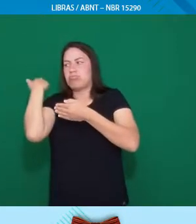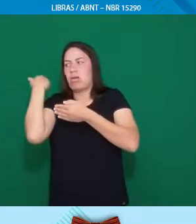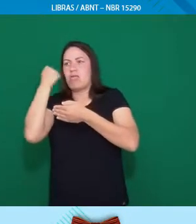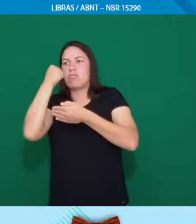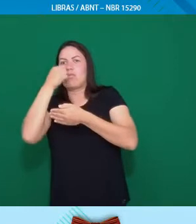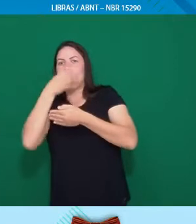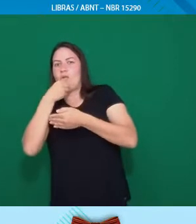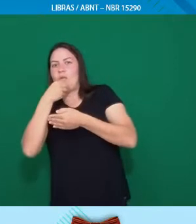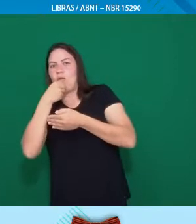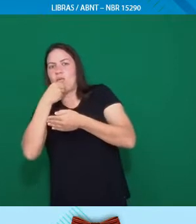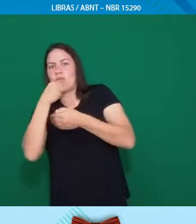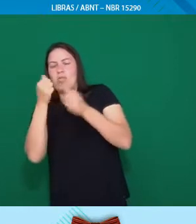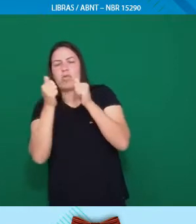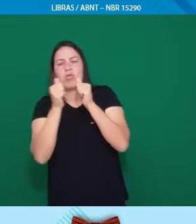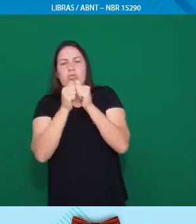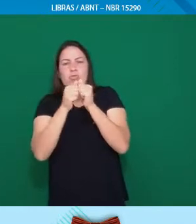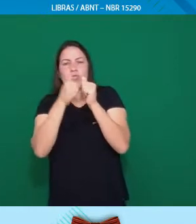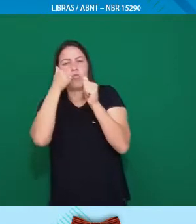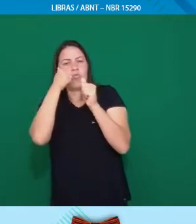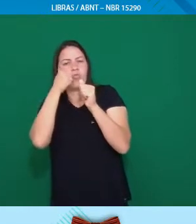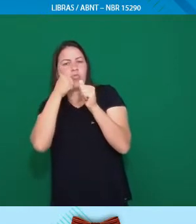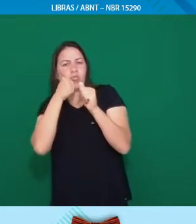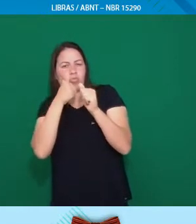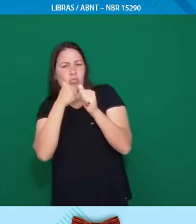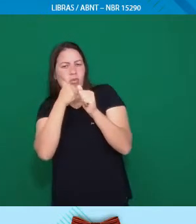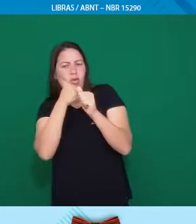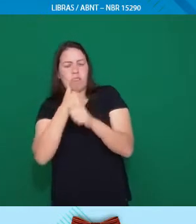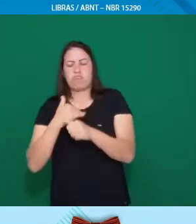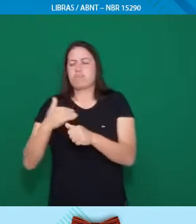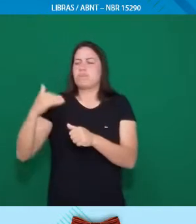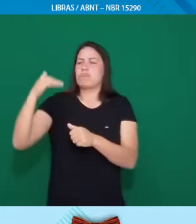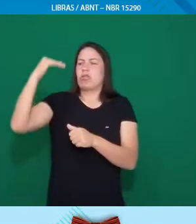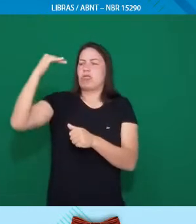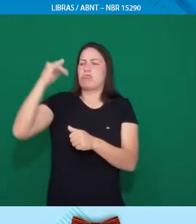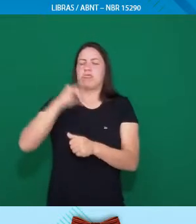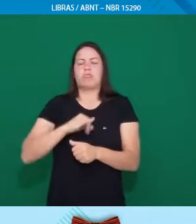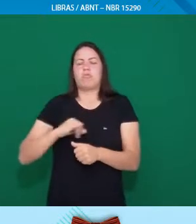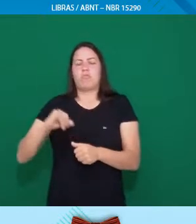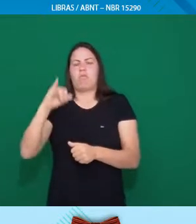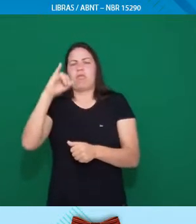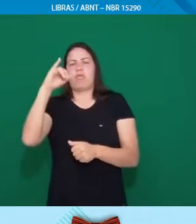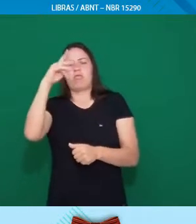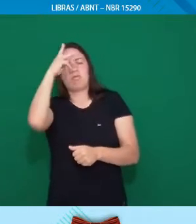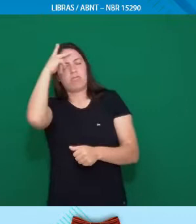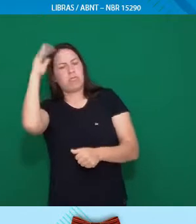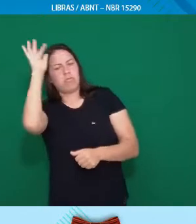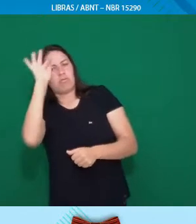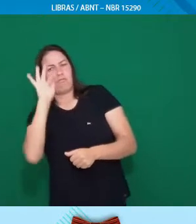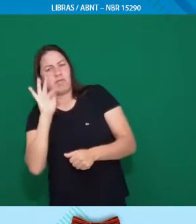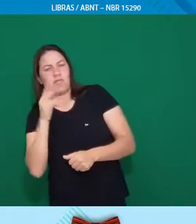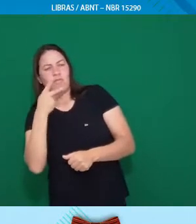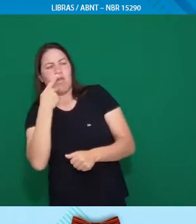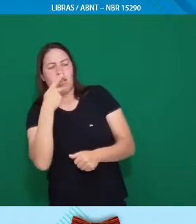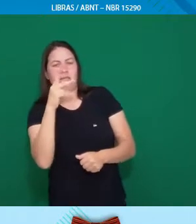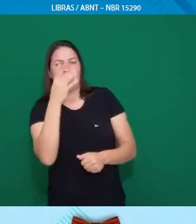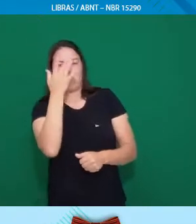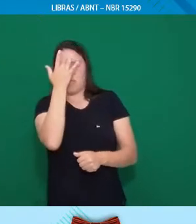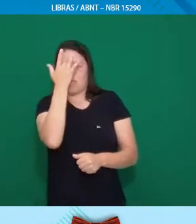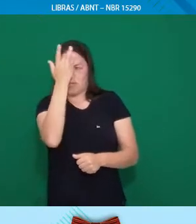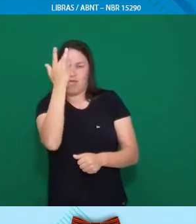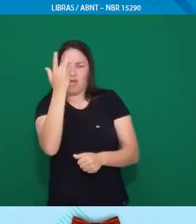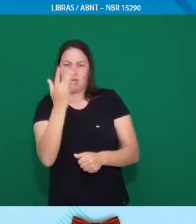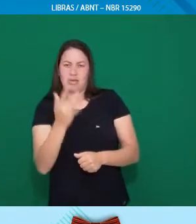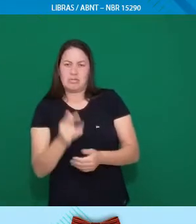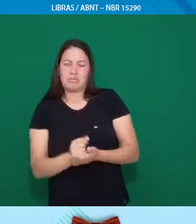um grande homem existe uma grande mulher e ao lado de um grande homem existe uma grande mulher tão falar de você é